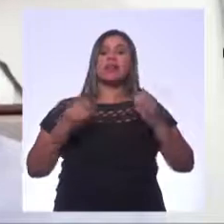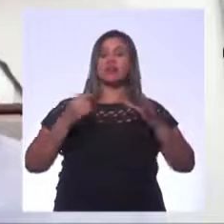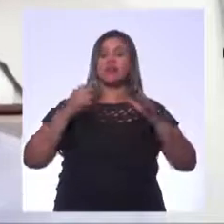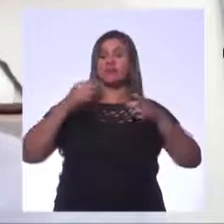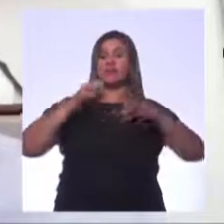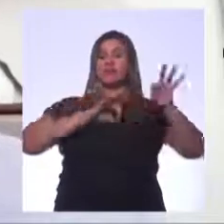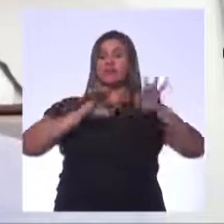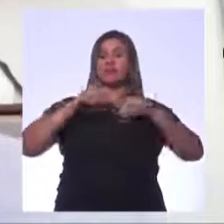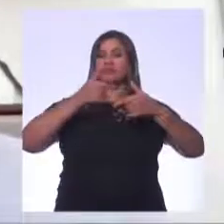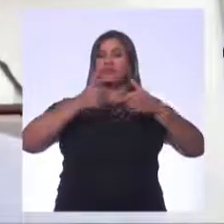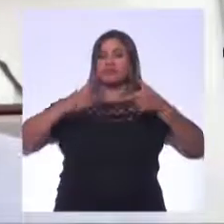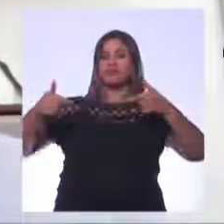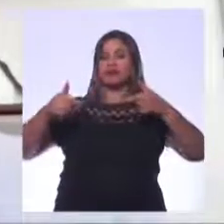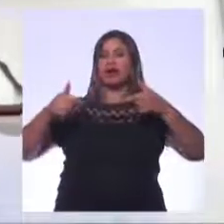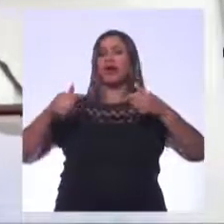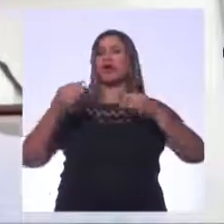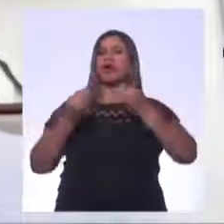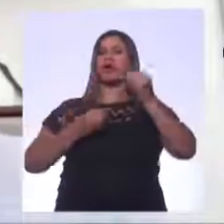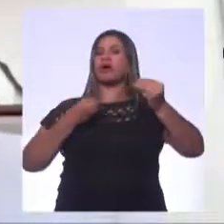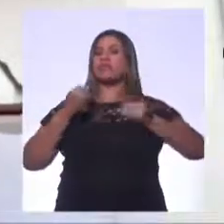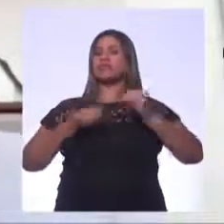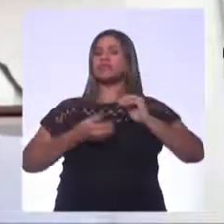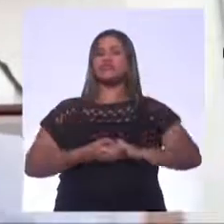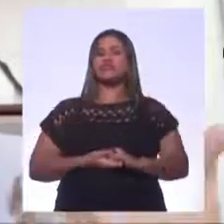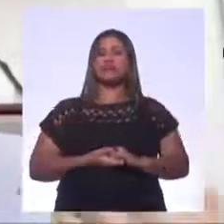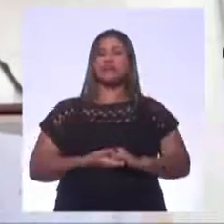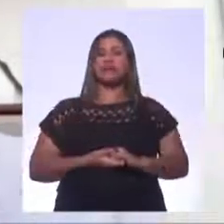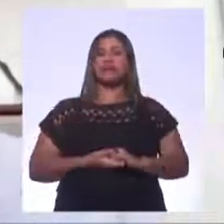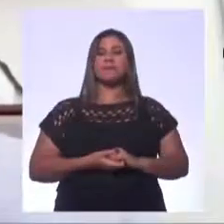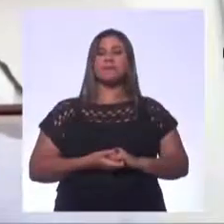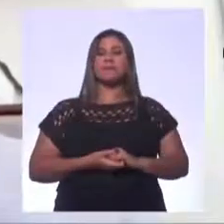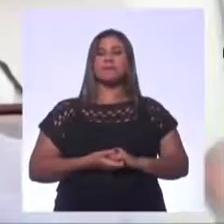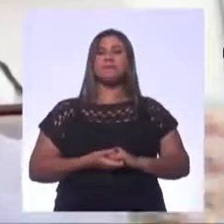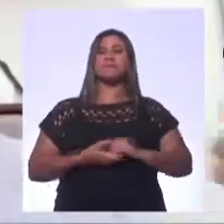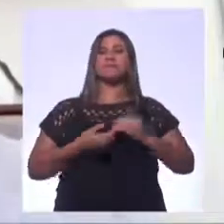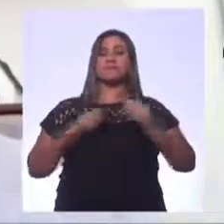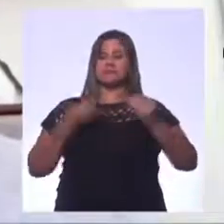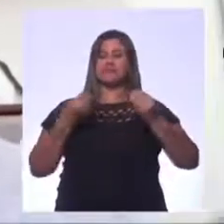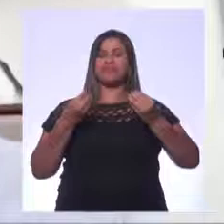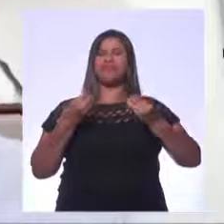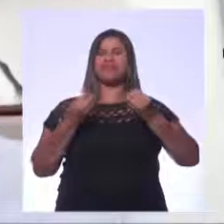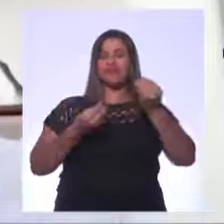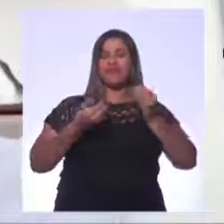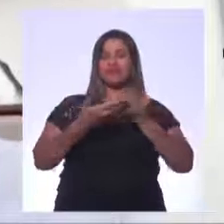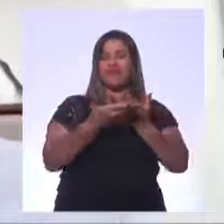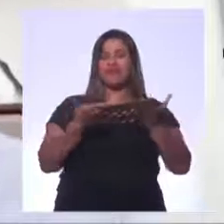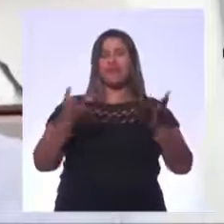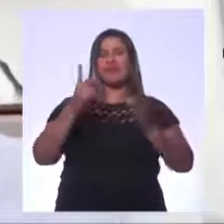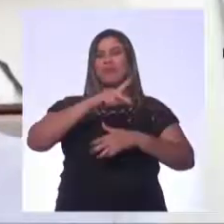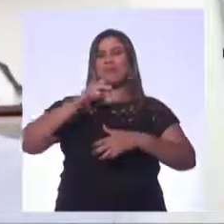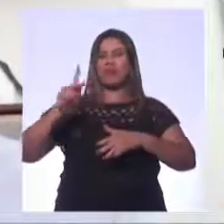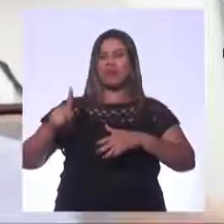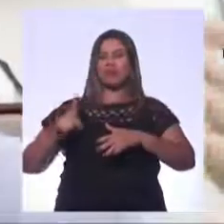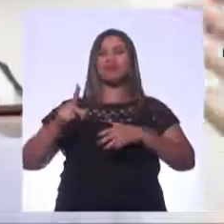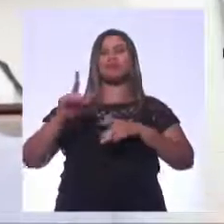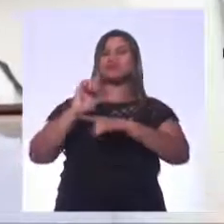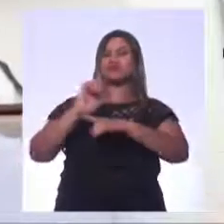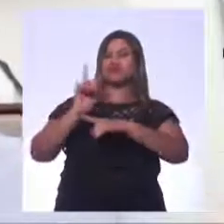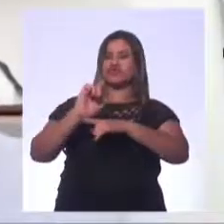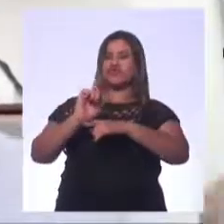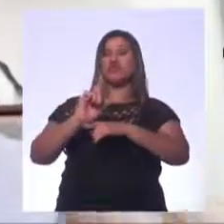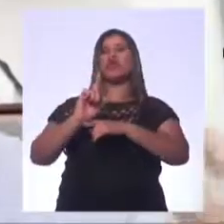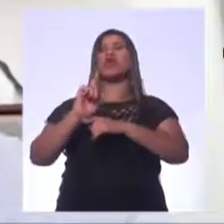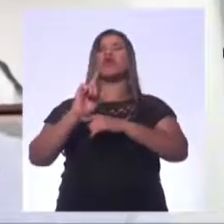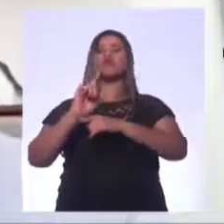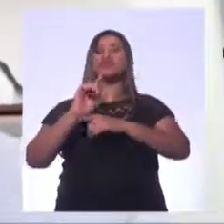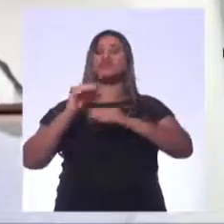vocês vão acompanhar uma atividade diferente. E eu já vou deixar aqui para todos vocês, todos os nossos professores, nossos gestores,